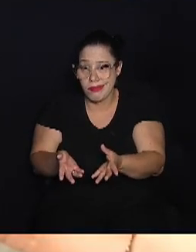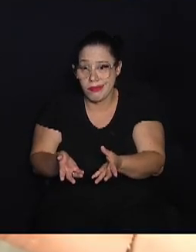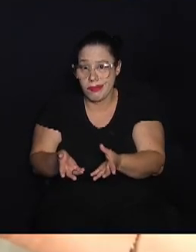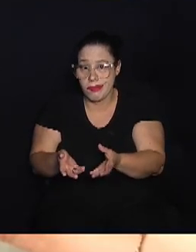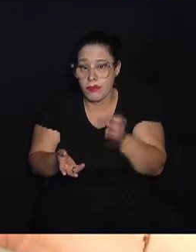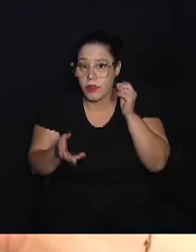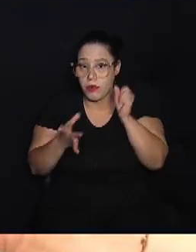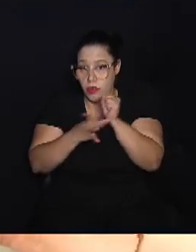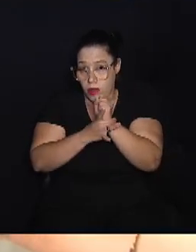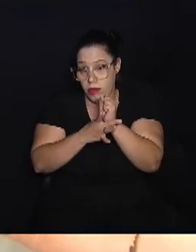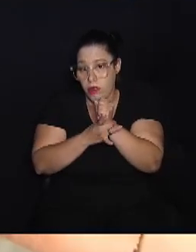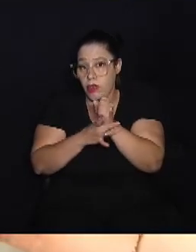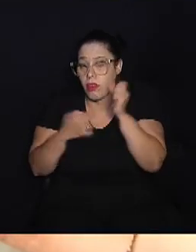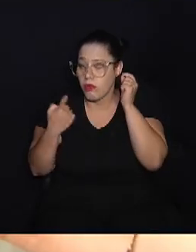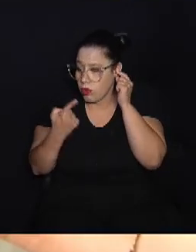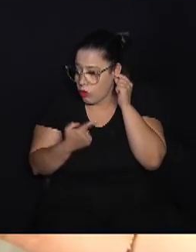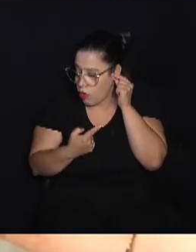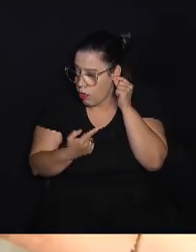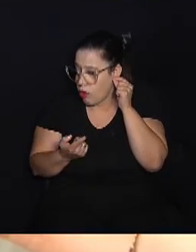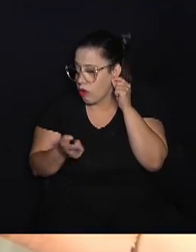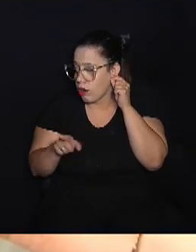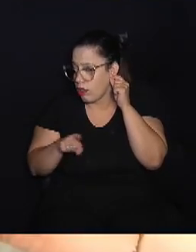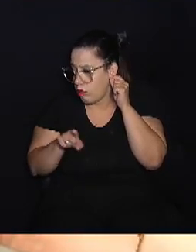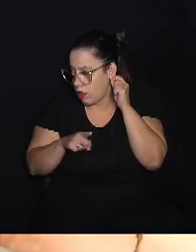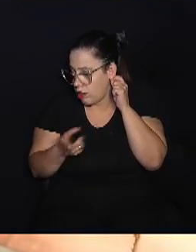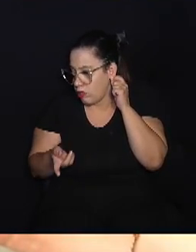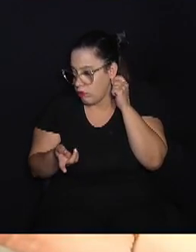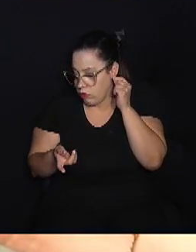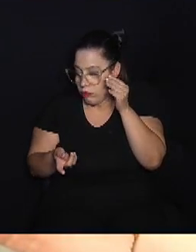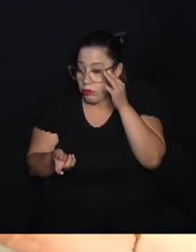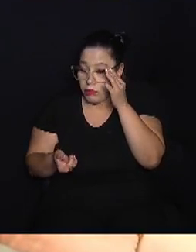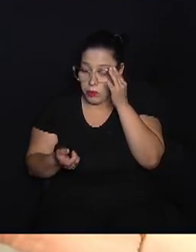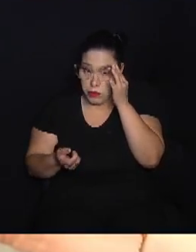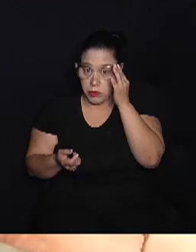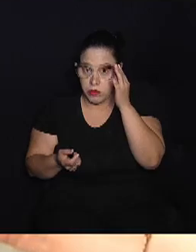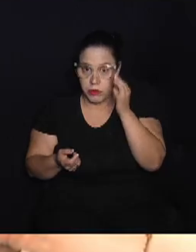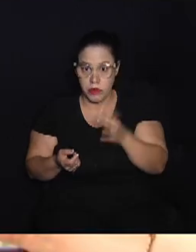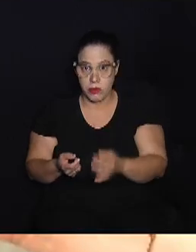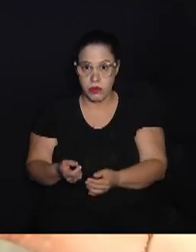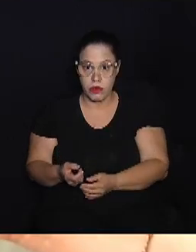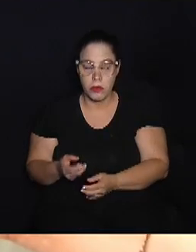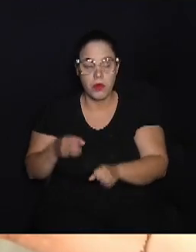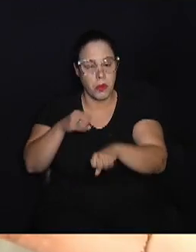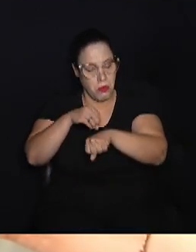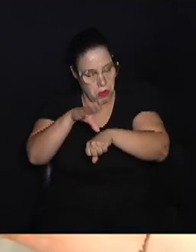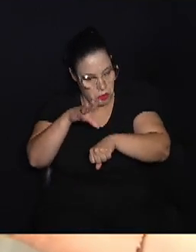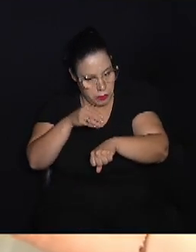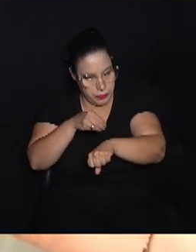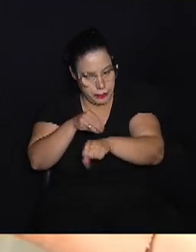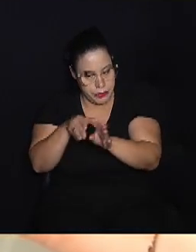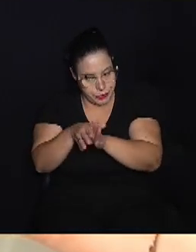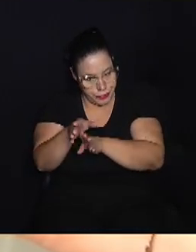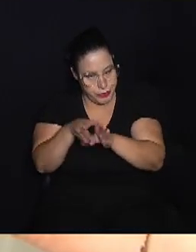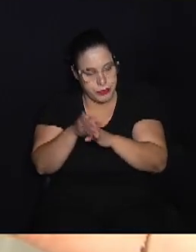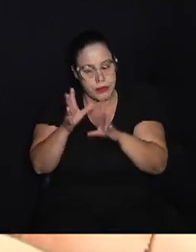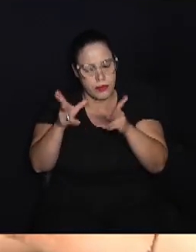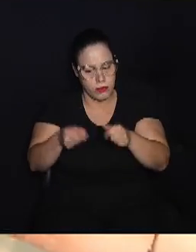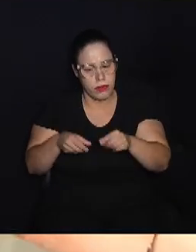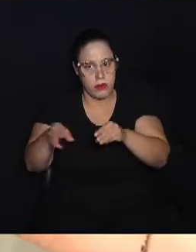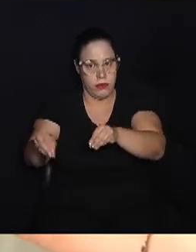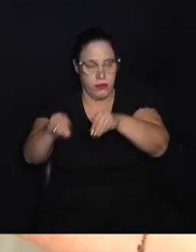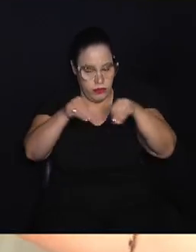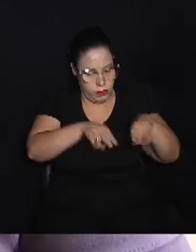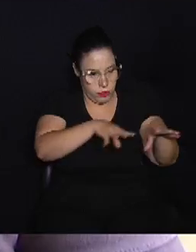segurança deles, por uma segurança das pessoas também, eu recomendo que todos tragam os